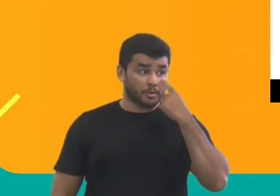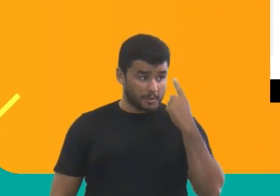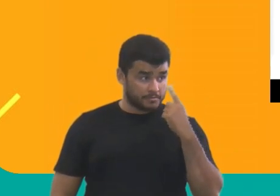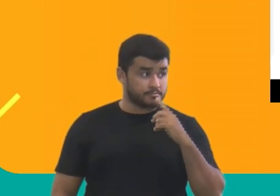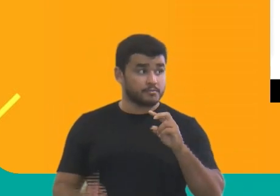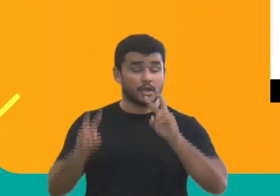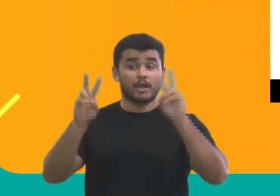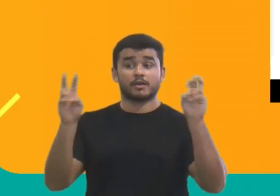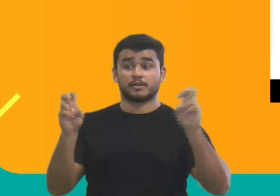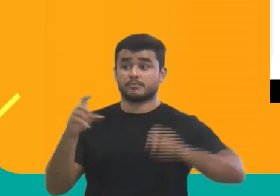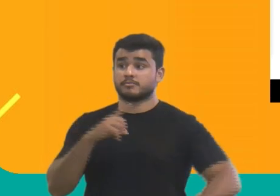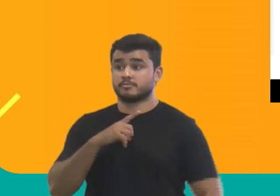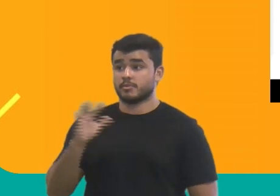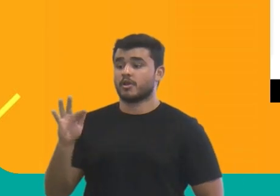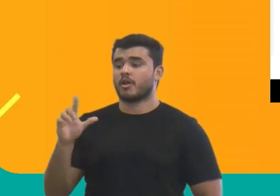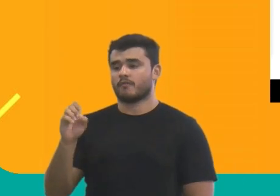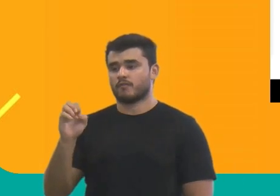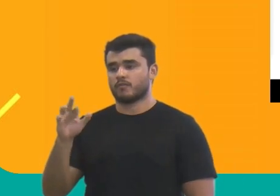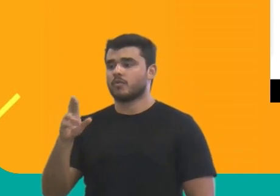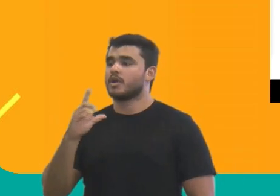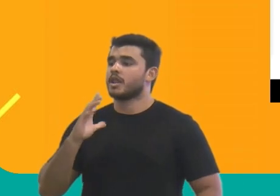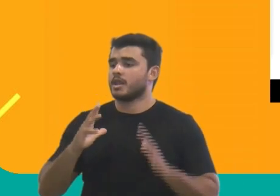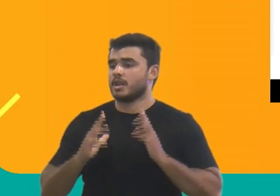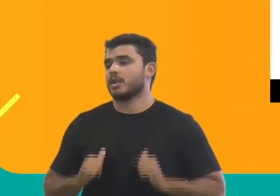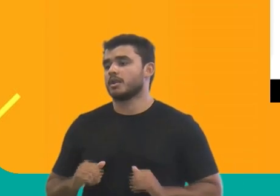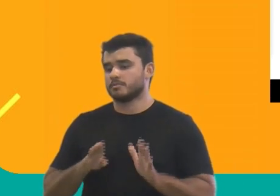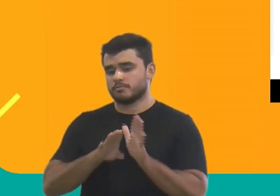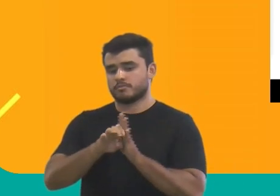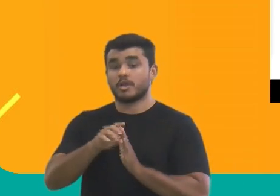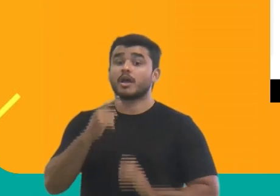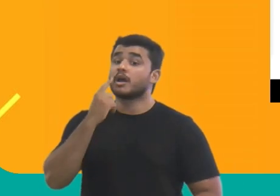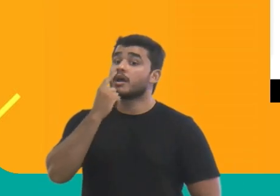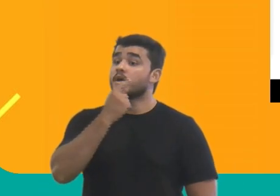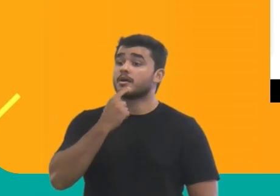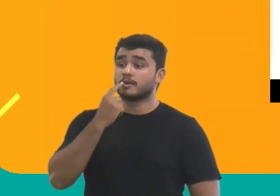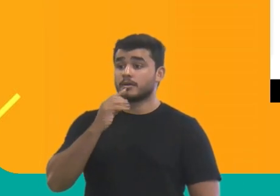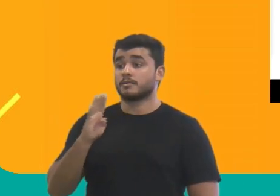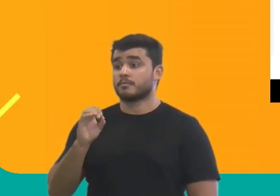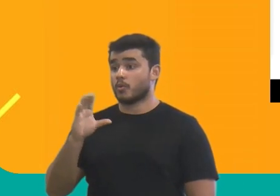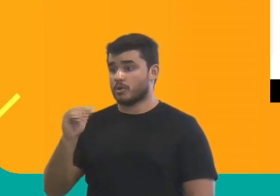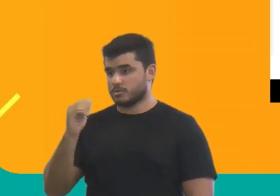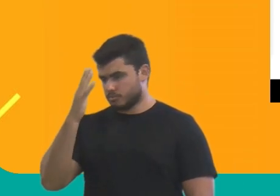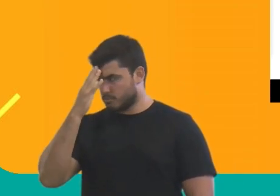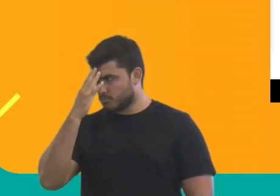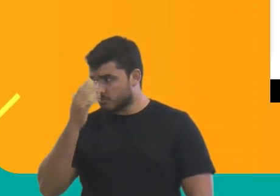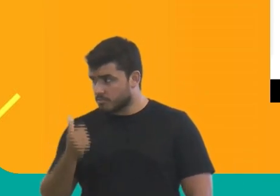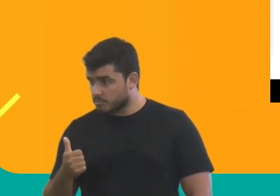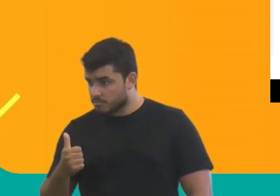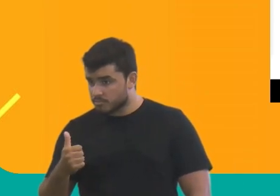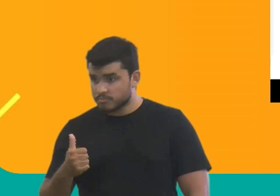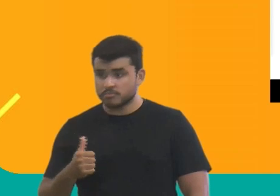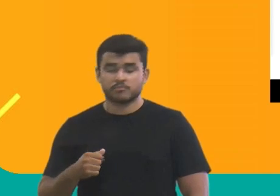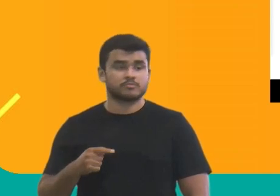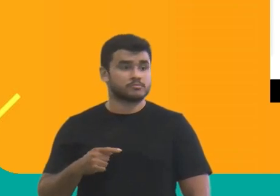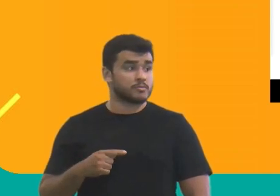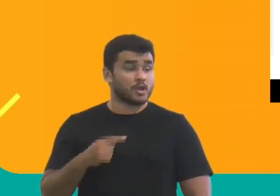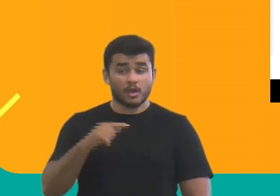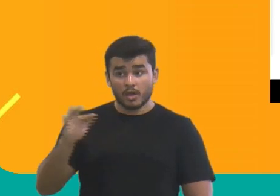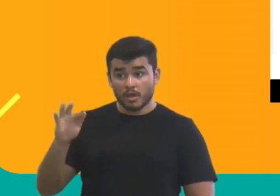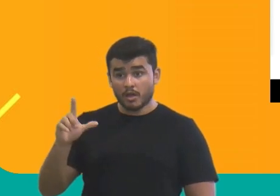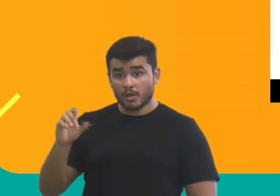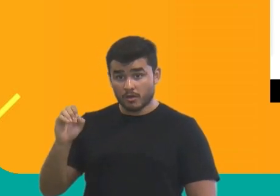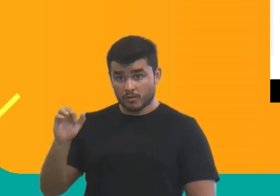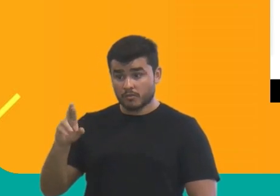ação do flúor como bactericida para as atividades bucais. Na sua parte de dente também tem. Que lembre-se, o flúor é uma substância